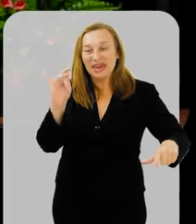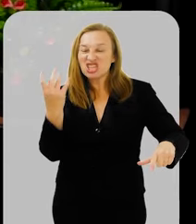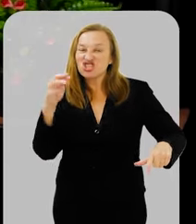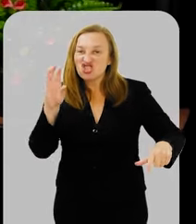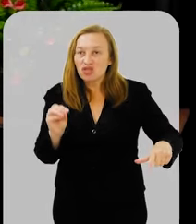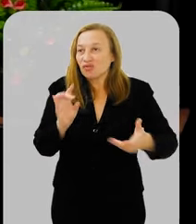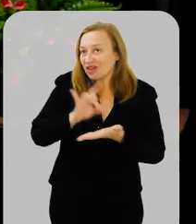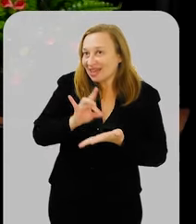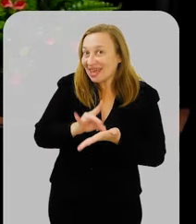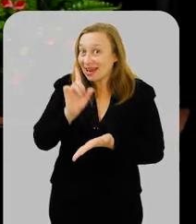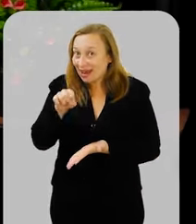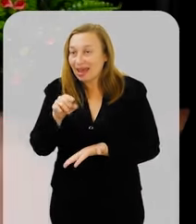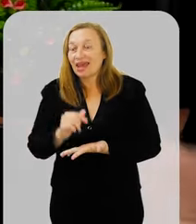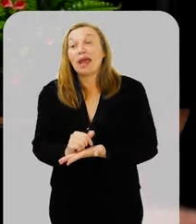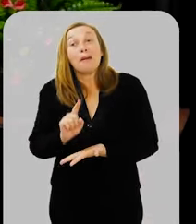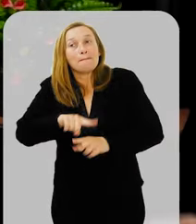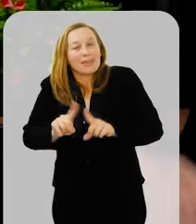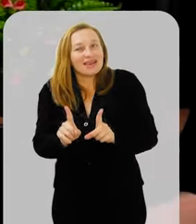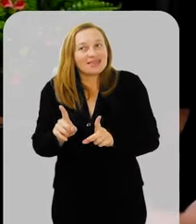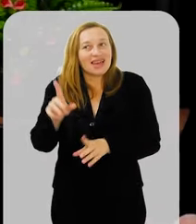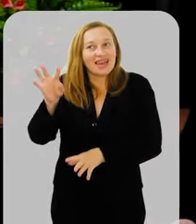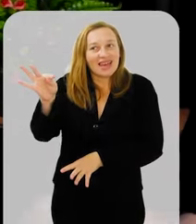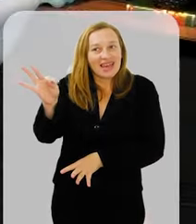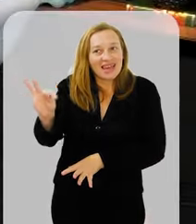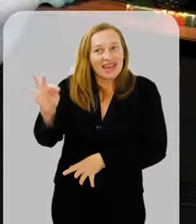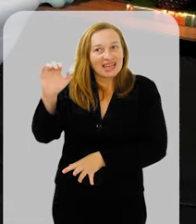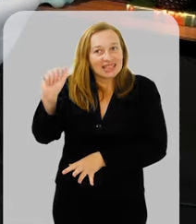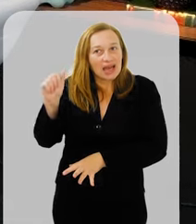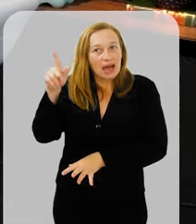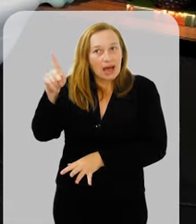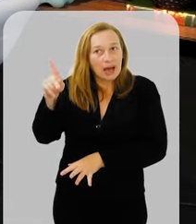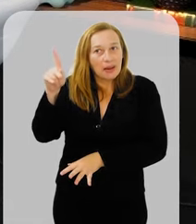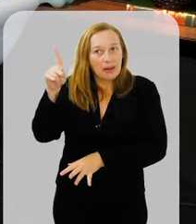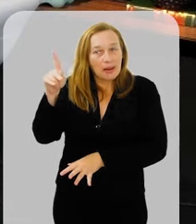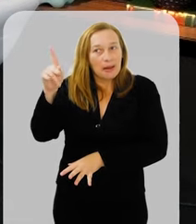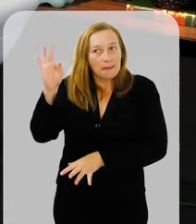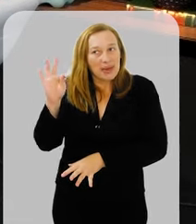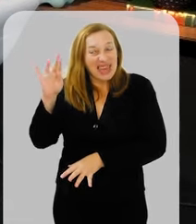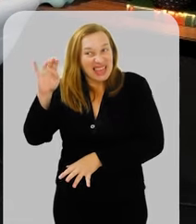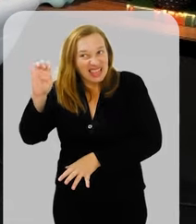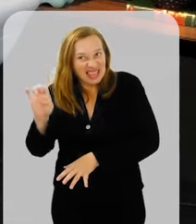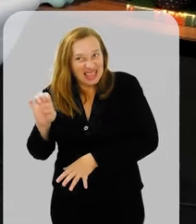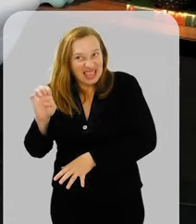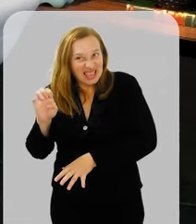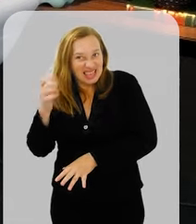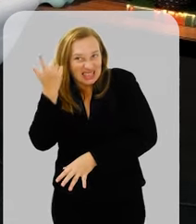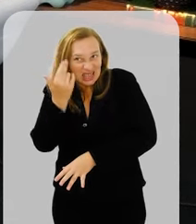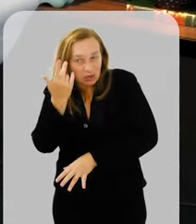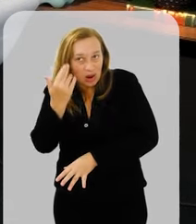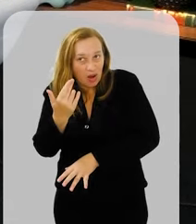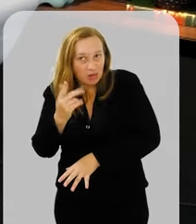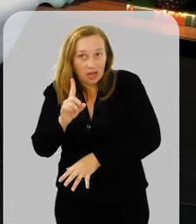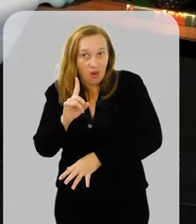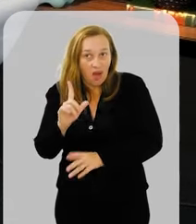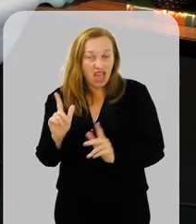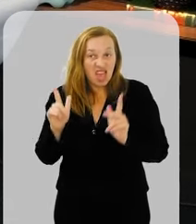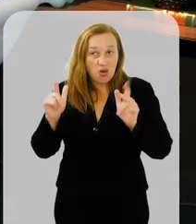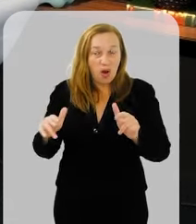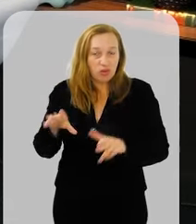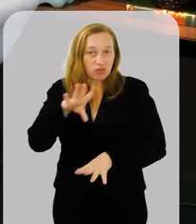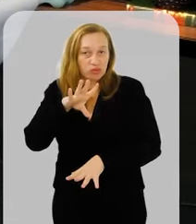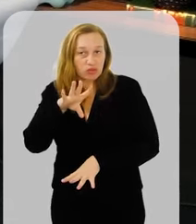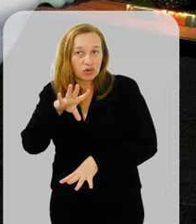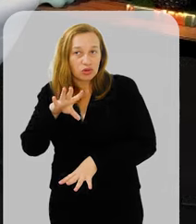atualmente. Isso. E a torcida mas faz barulho. Não é, mas é tapete natural. Natural. Natural. Natural. Não é como o Nilton Santos, que é o